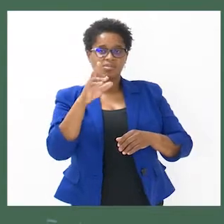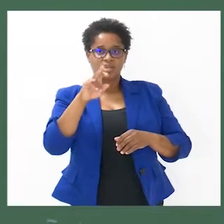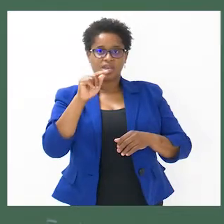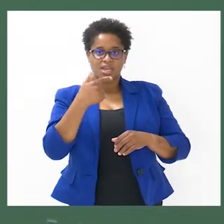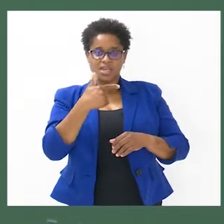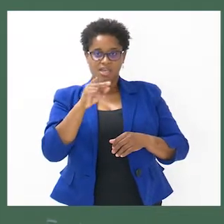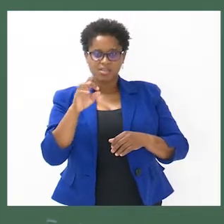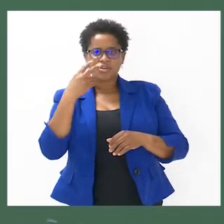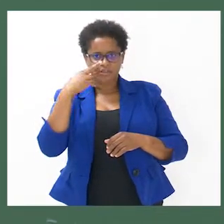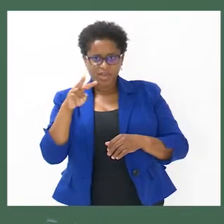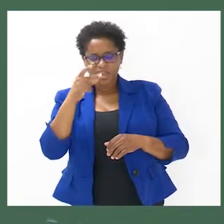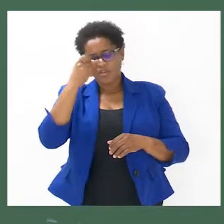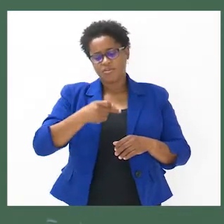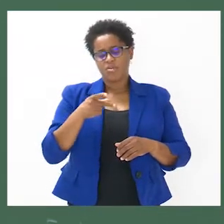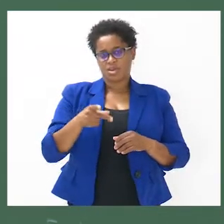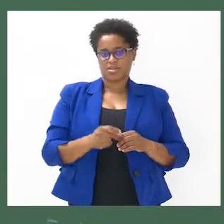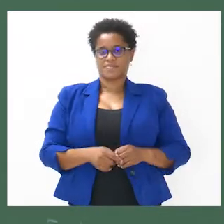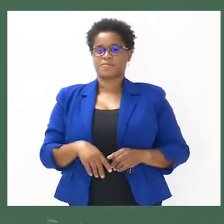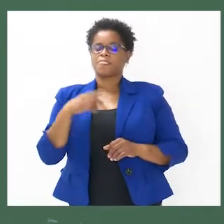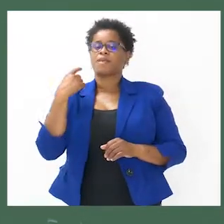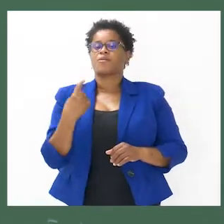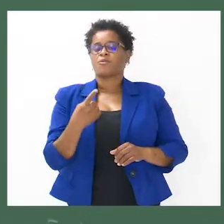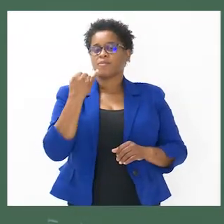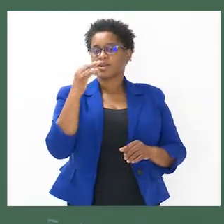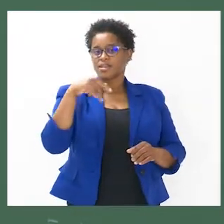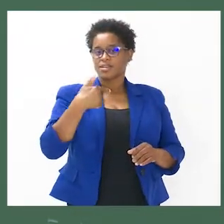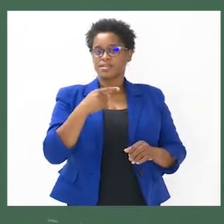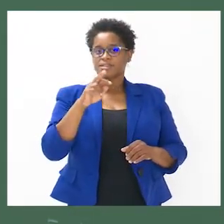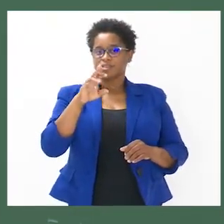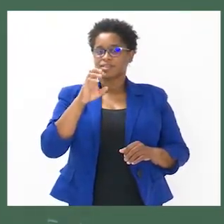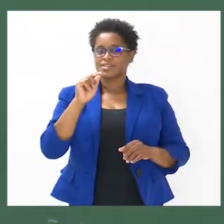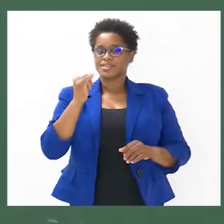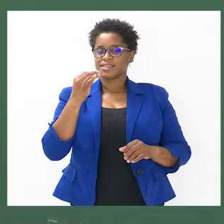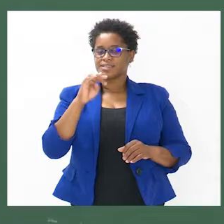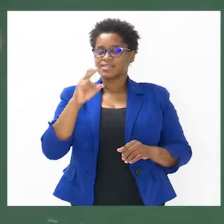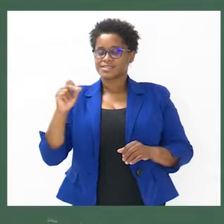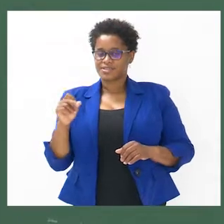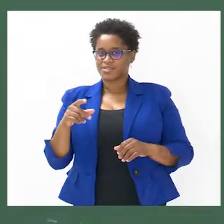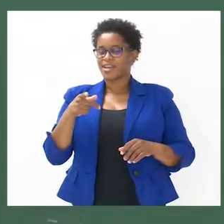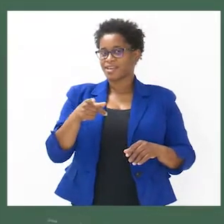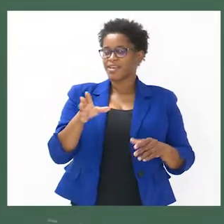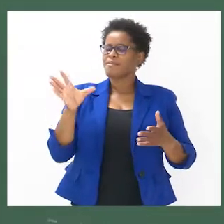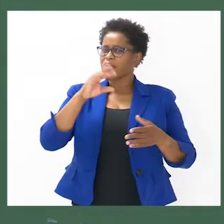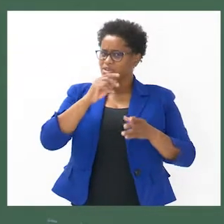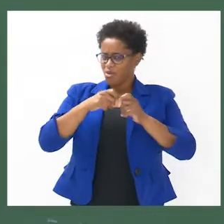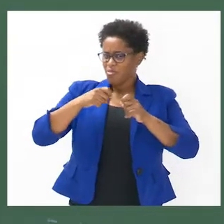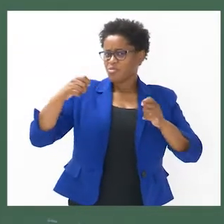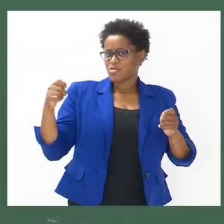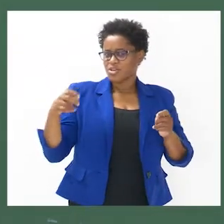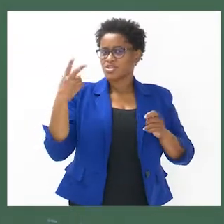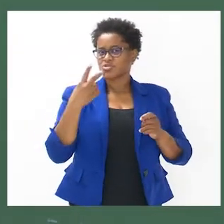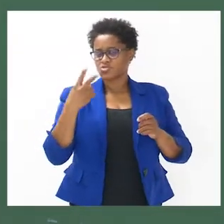semirretas. Estão a ver? Ficou aqui uma interseção. Enquanto que aqui, por mais que eu prolongar as